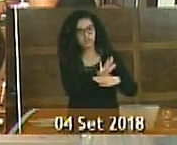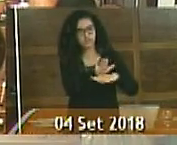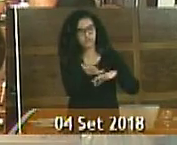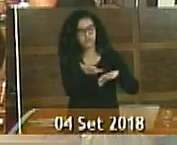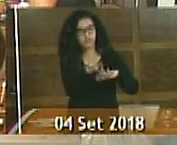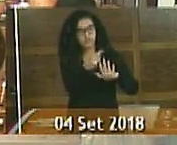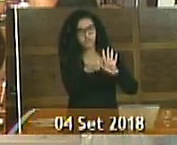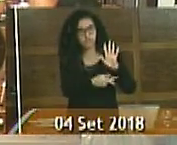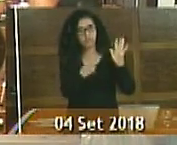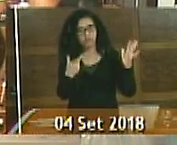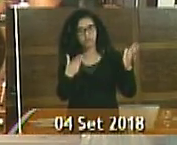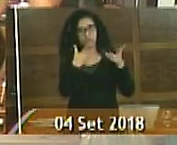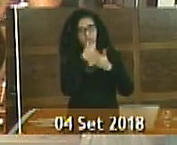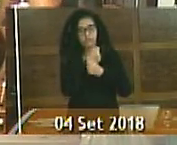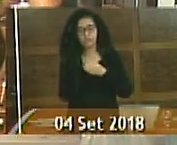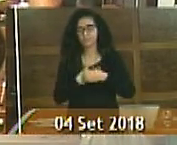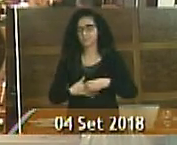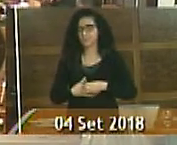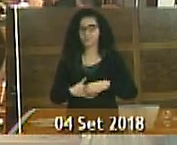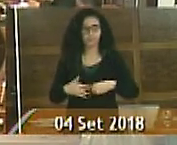lindo de Vossa Excelência.